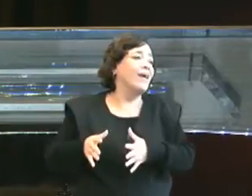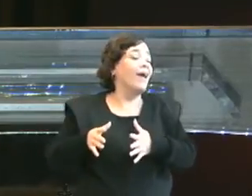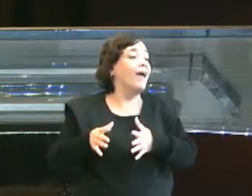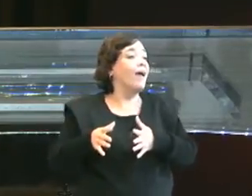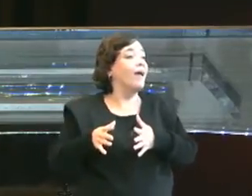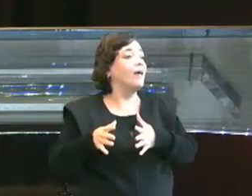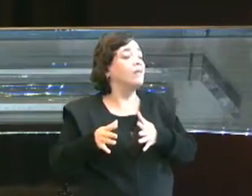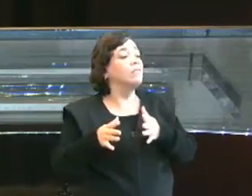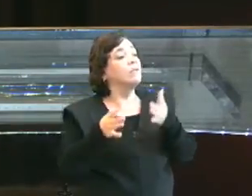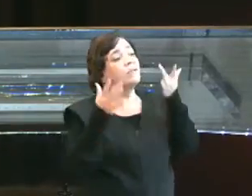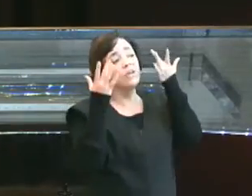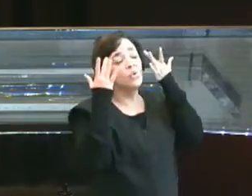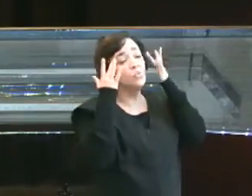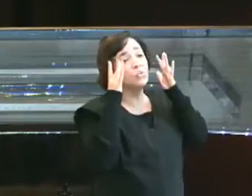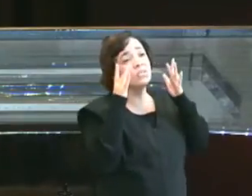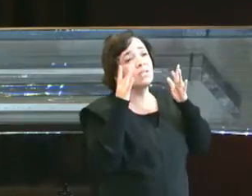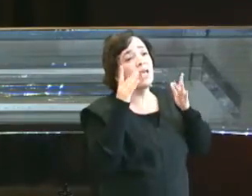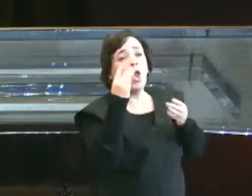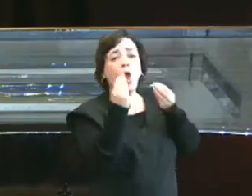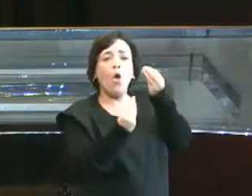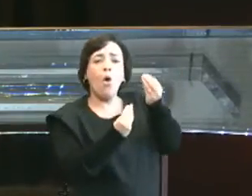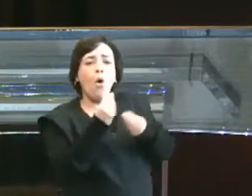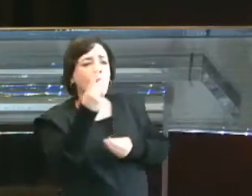qual é a sua fraqueza,